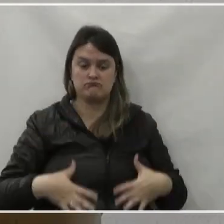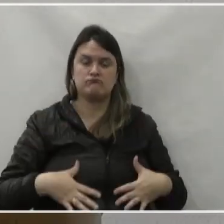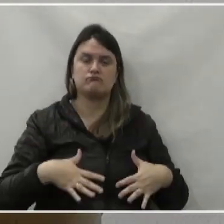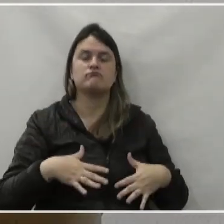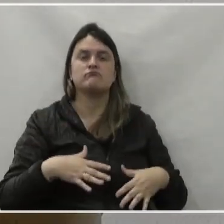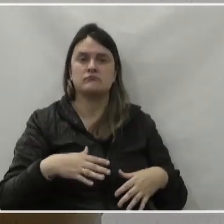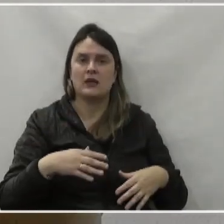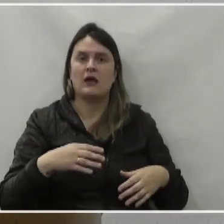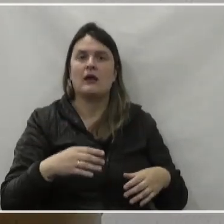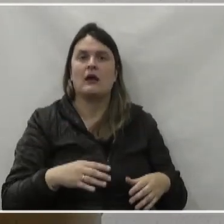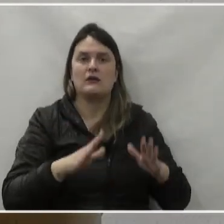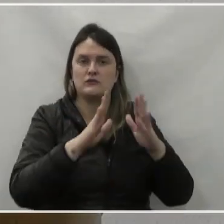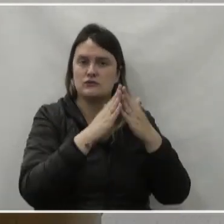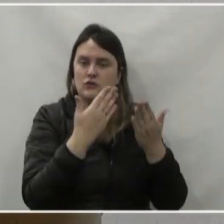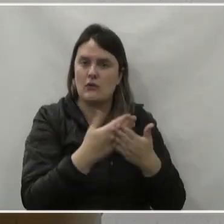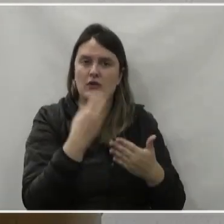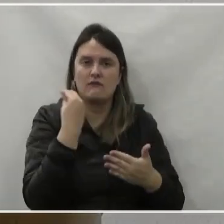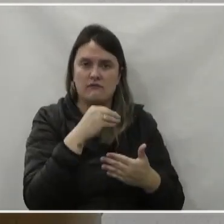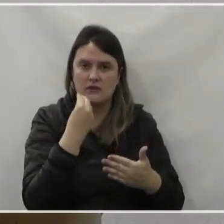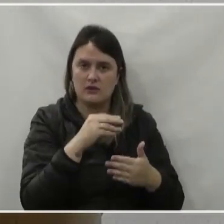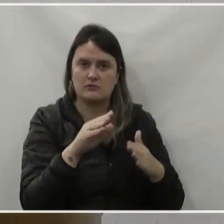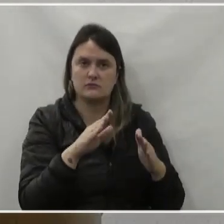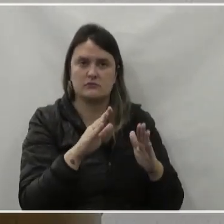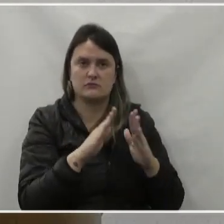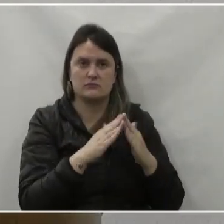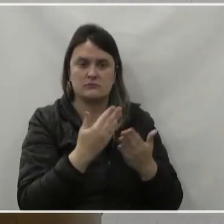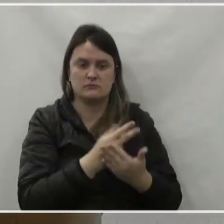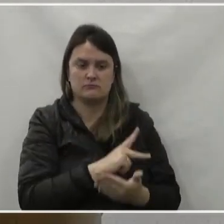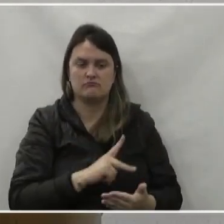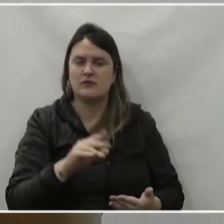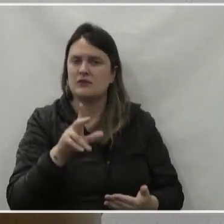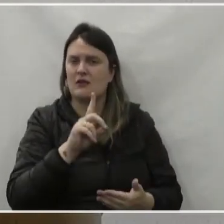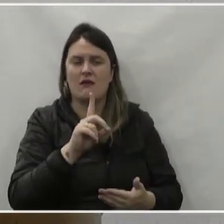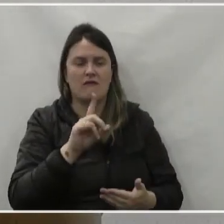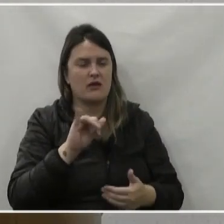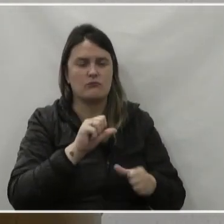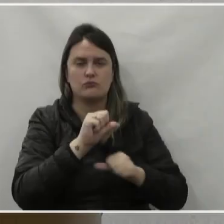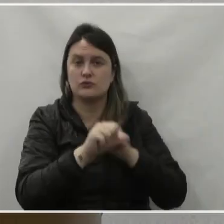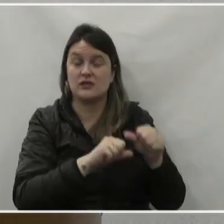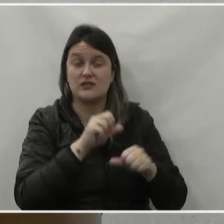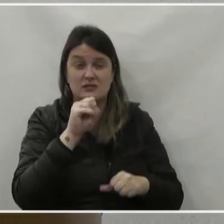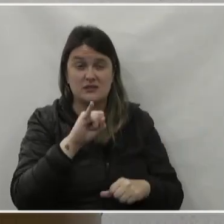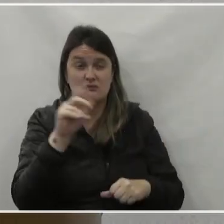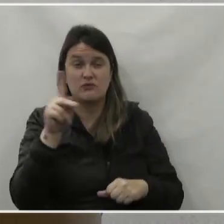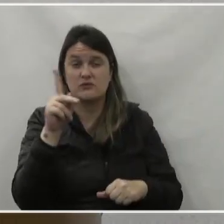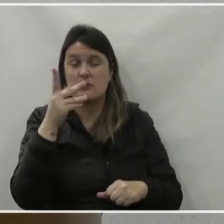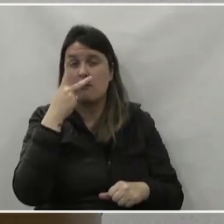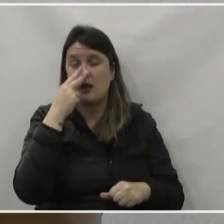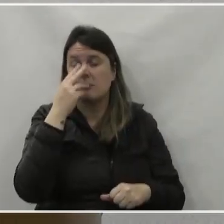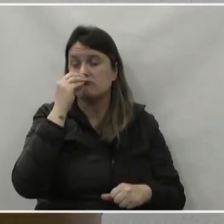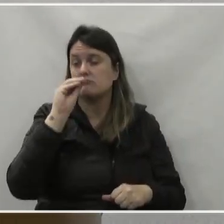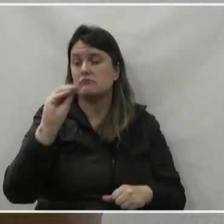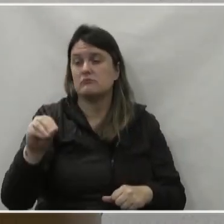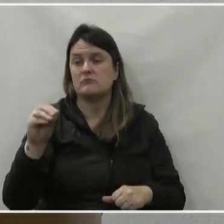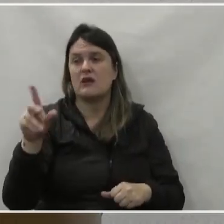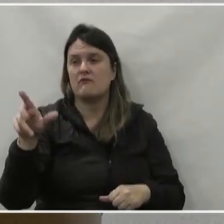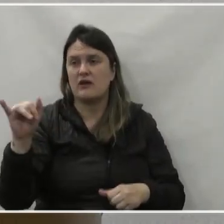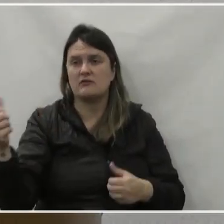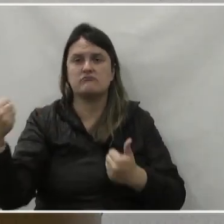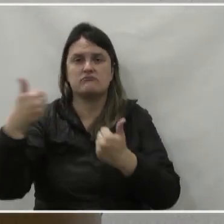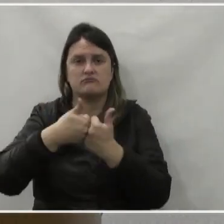frágil edifício da escola pública. Nada mudará enquanto o professor for tratado como uma peça